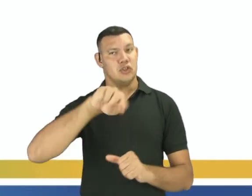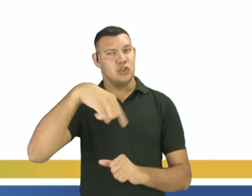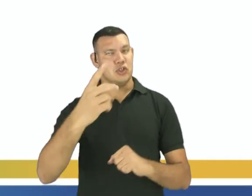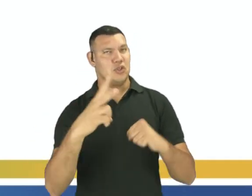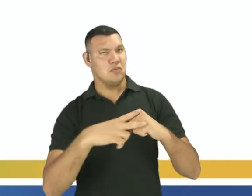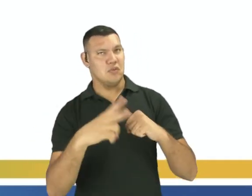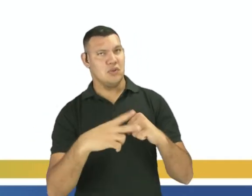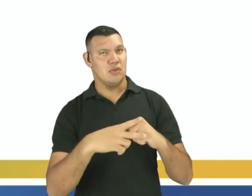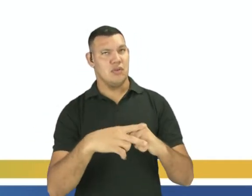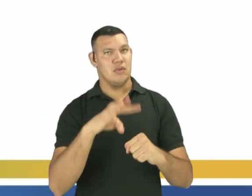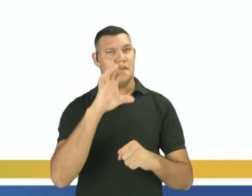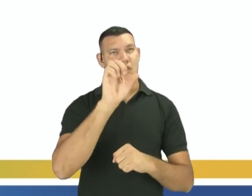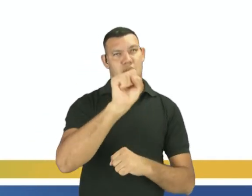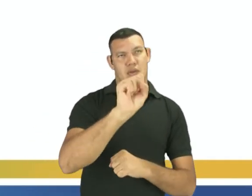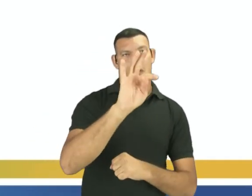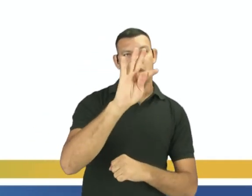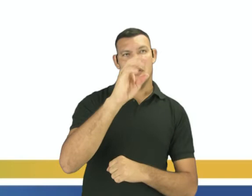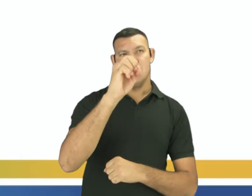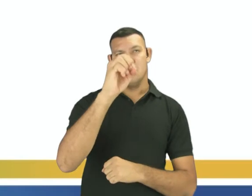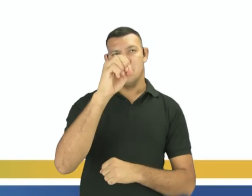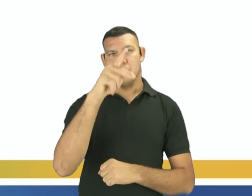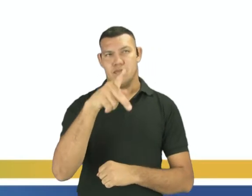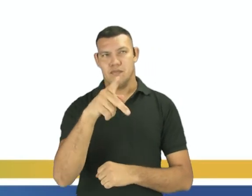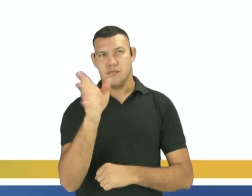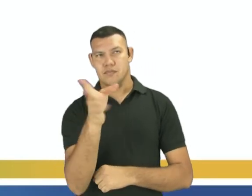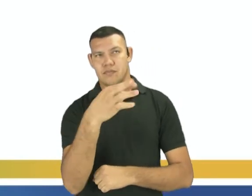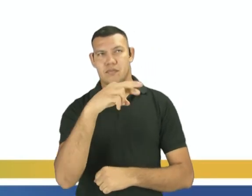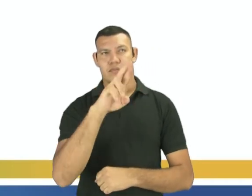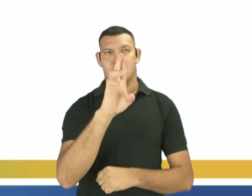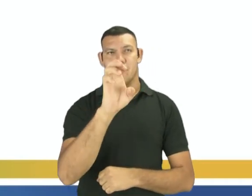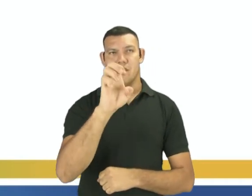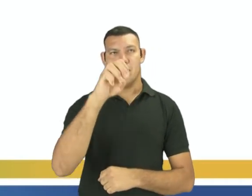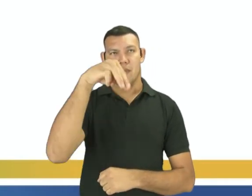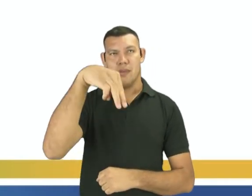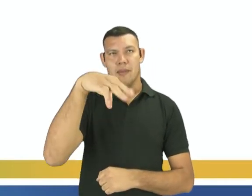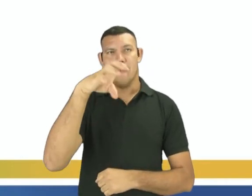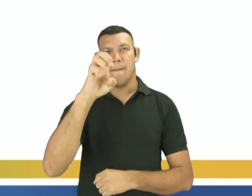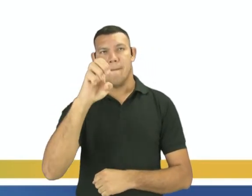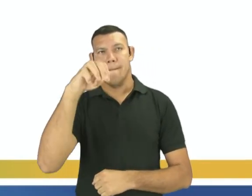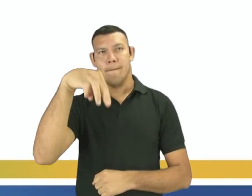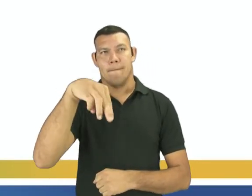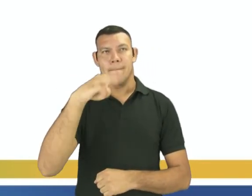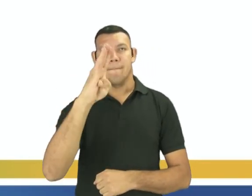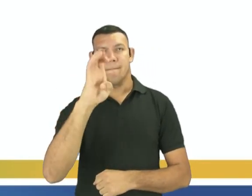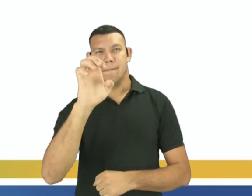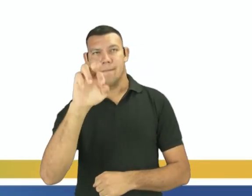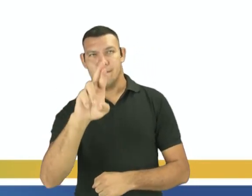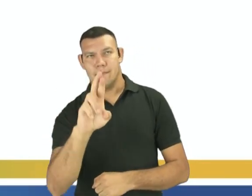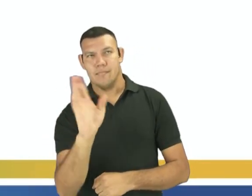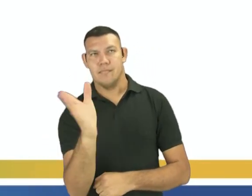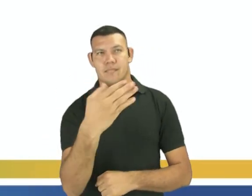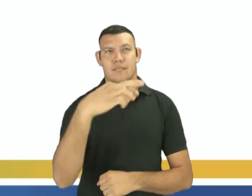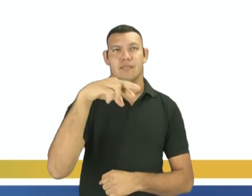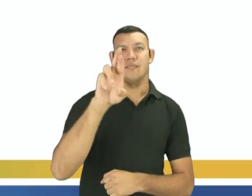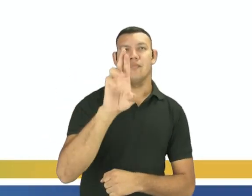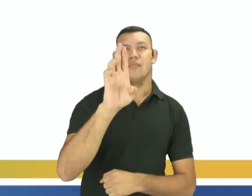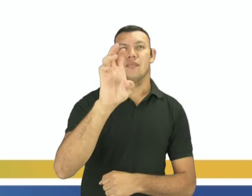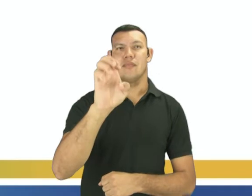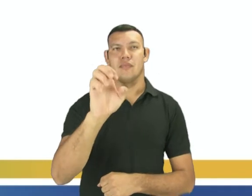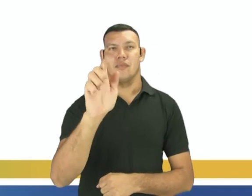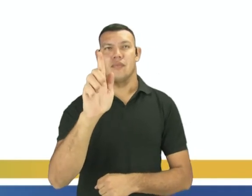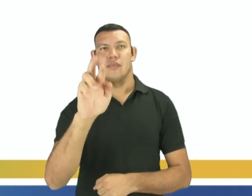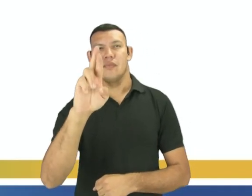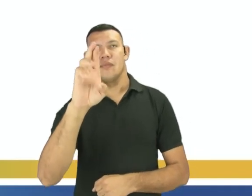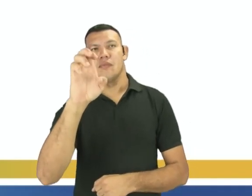Nessa agora vai haver mudança de sentido. Olha só que interessante. Eu tenho o verbo stop, que é o verbo parar, na nossa lista ali em cima. O